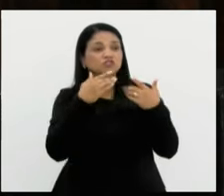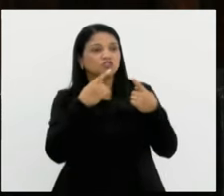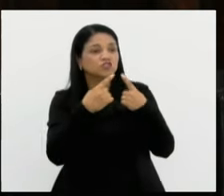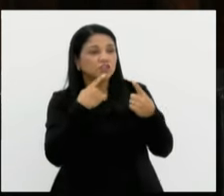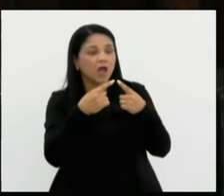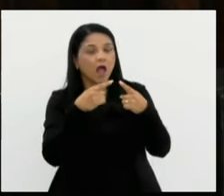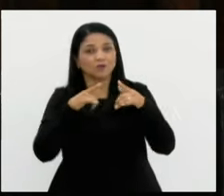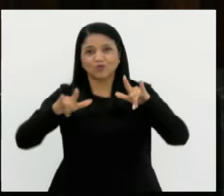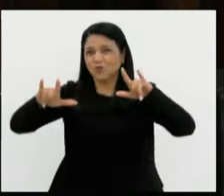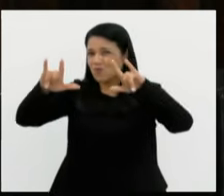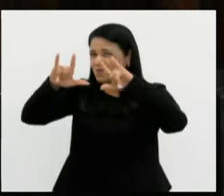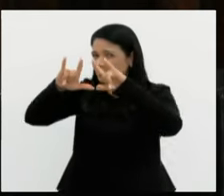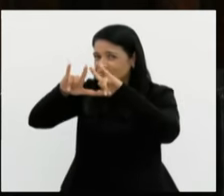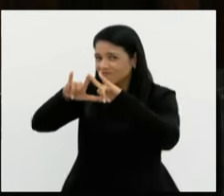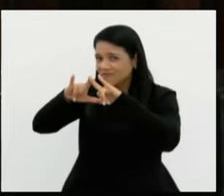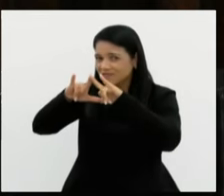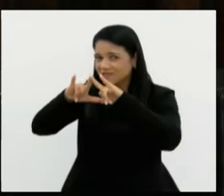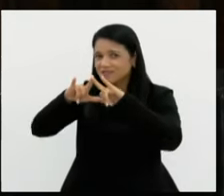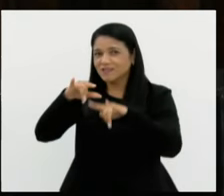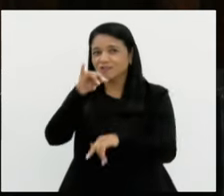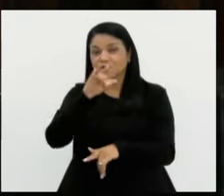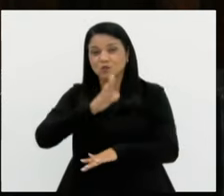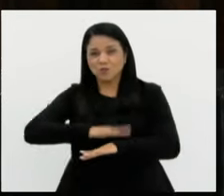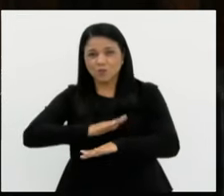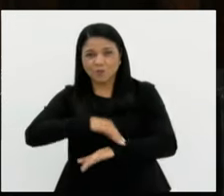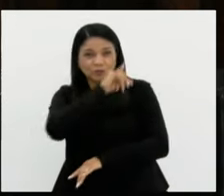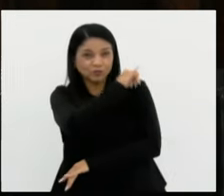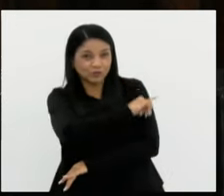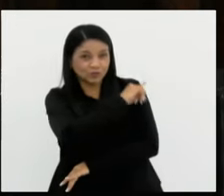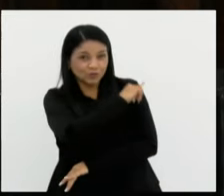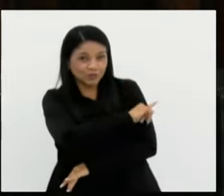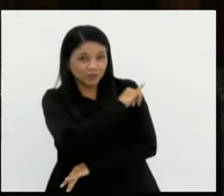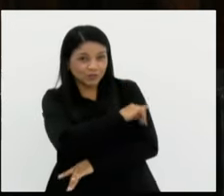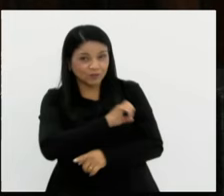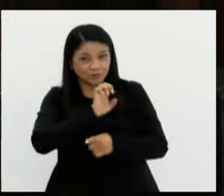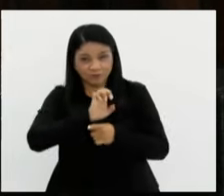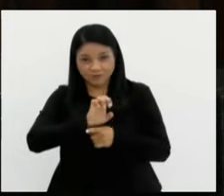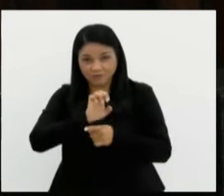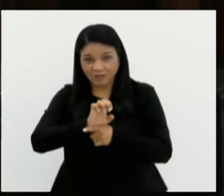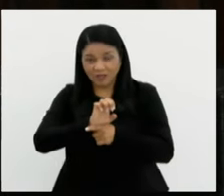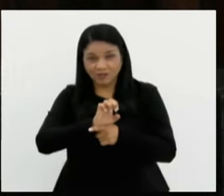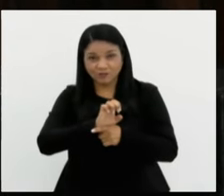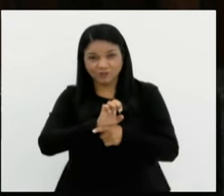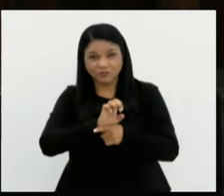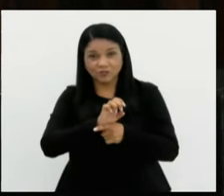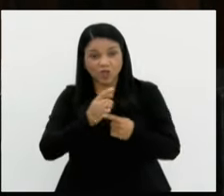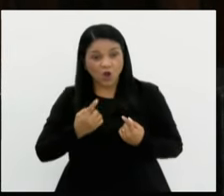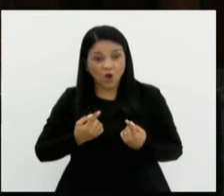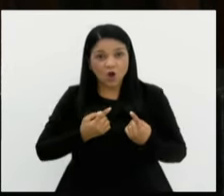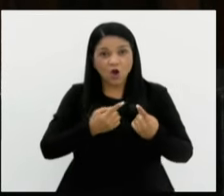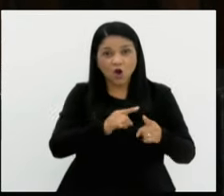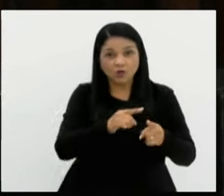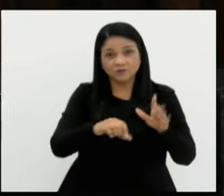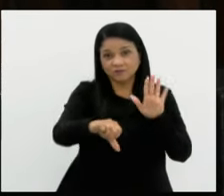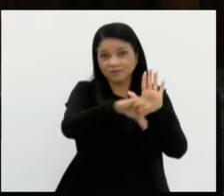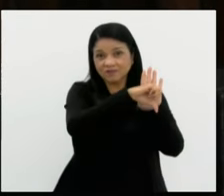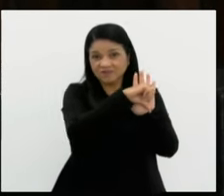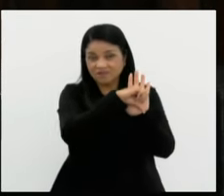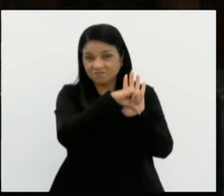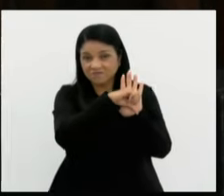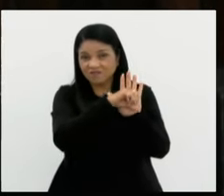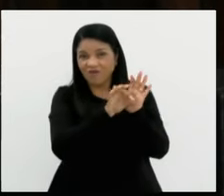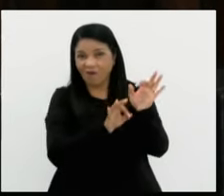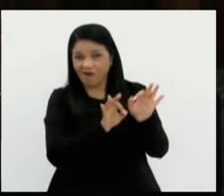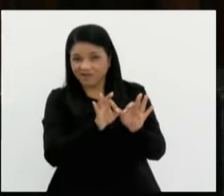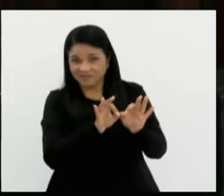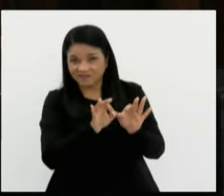o miliciano, no momento que o Rio de Janeiro, independente da vertente ideológica, trava uma guerra contra o crime organizado, o simples fato de